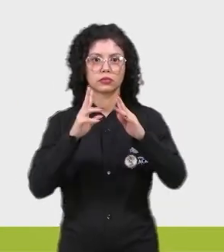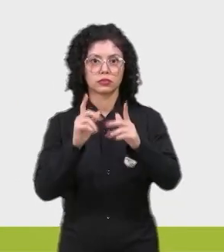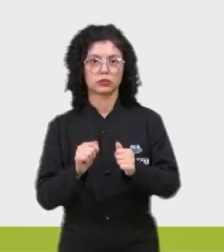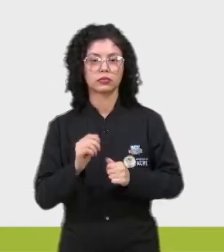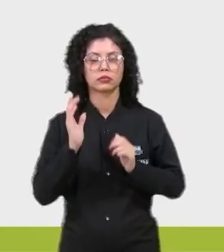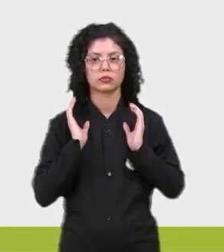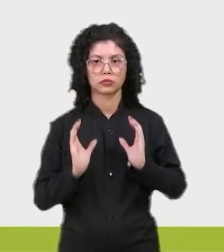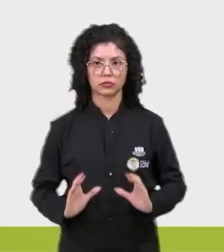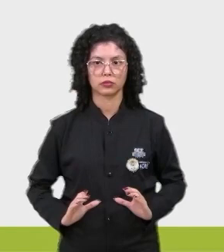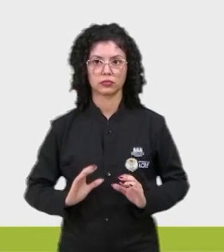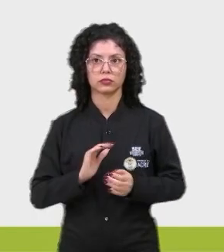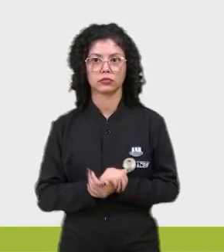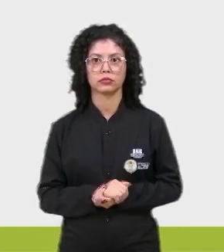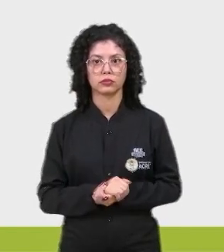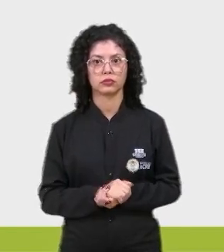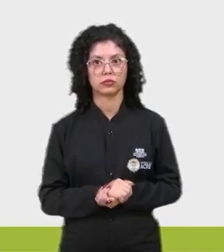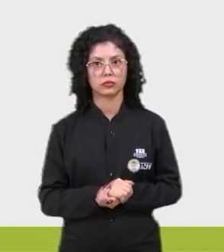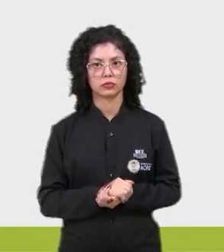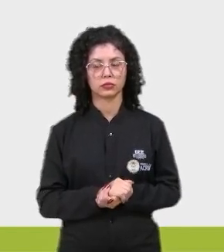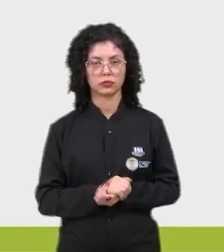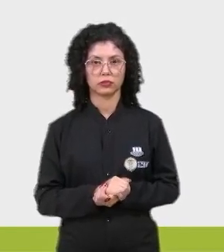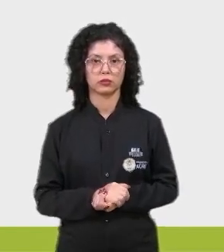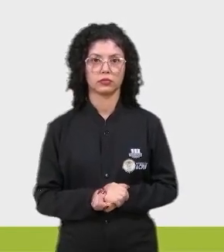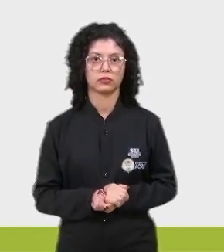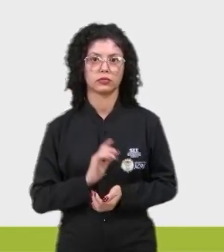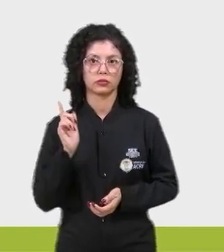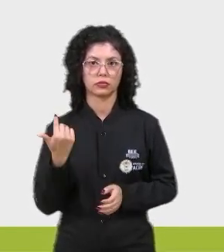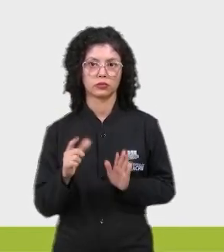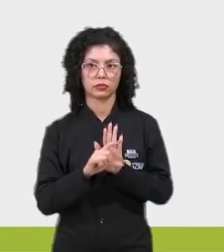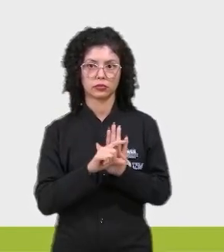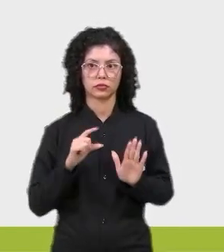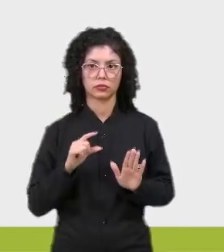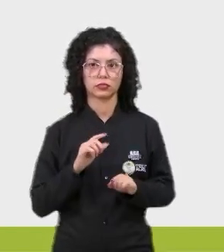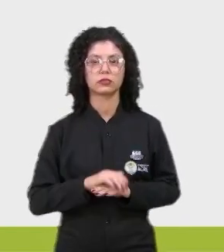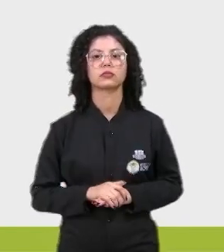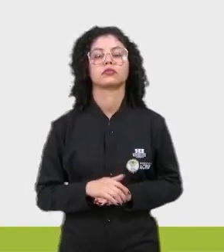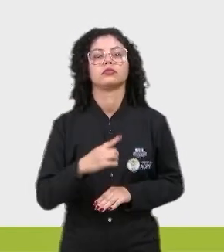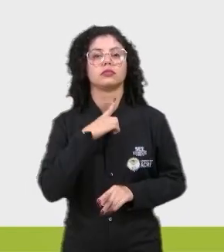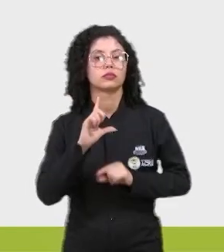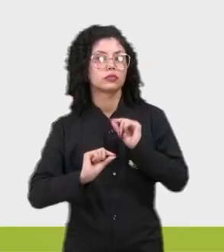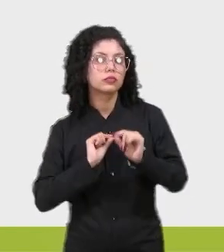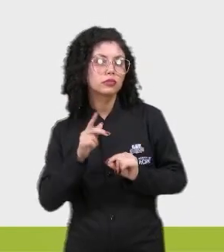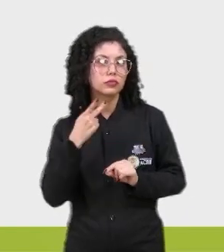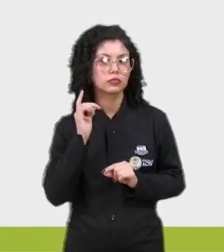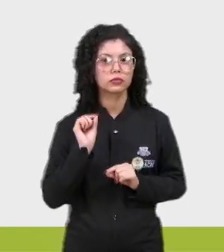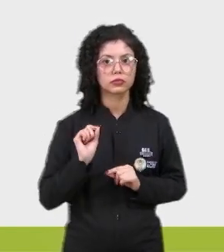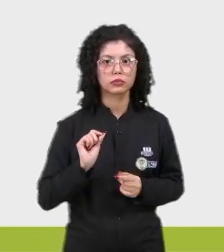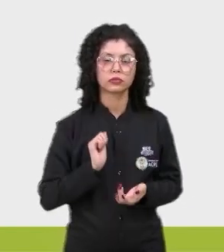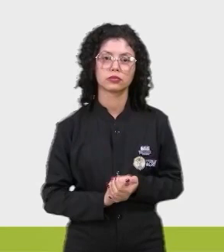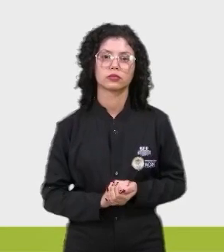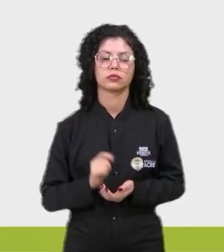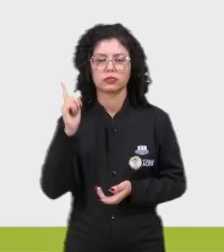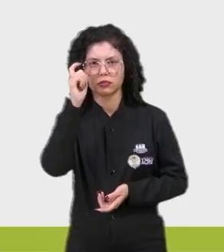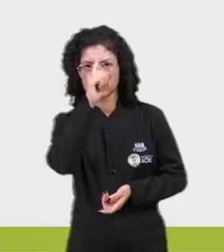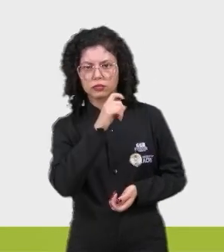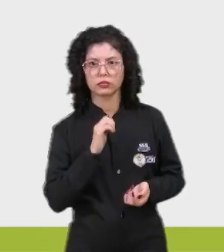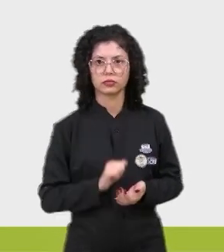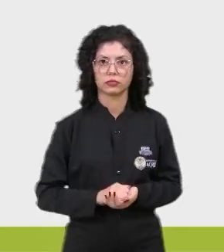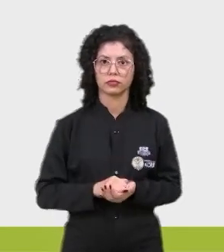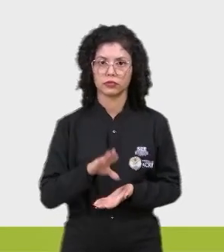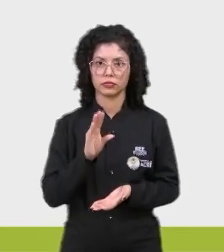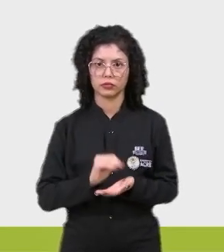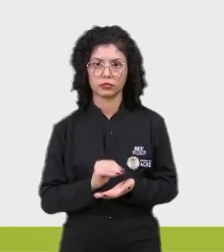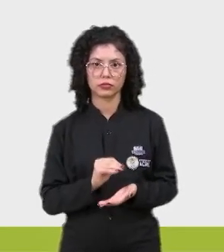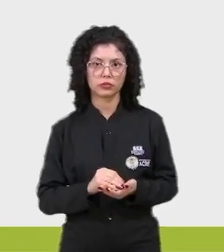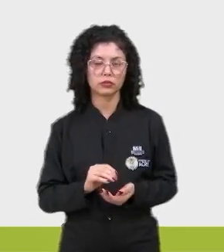os cidadãos. Temos outra citação do Ariano Suassuna, que diz que é muito difícil poder vencer a injustiça